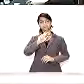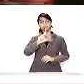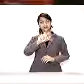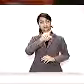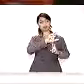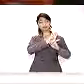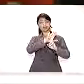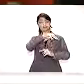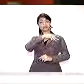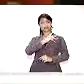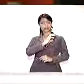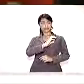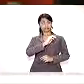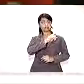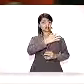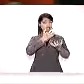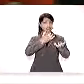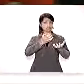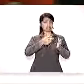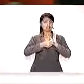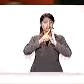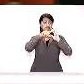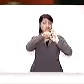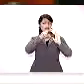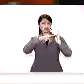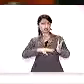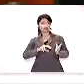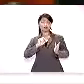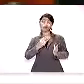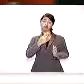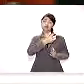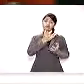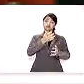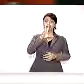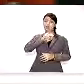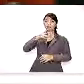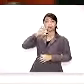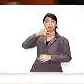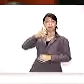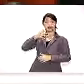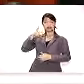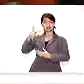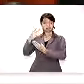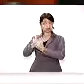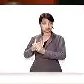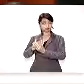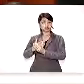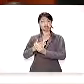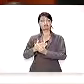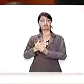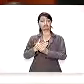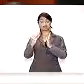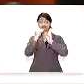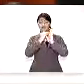contas se requer Vista antecipada ou deseja produzir sustentação oral em alguns dos processos constantes